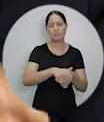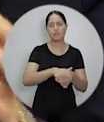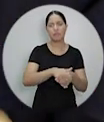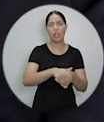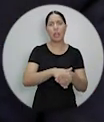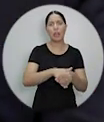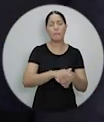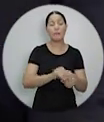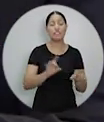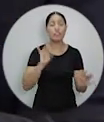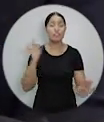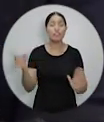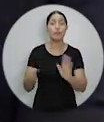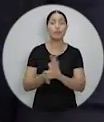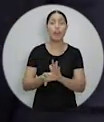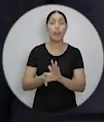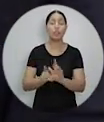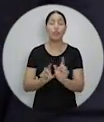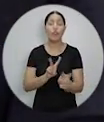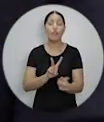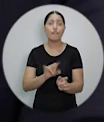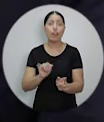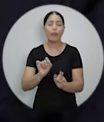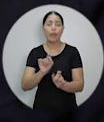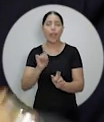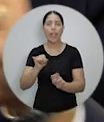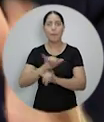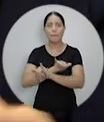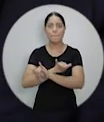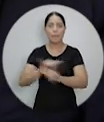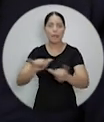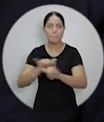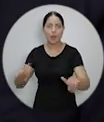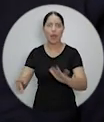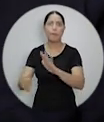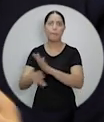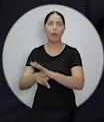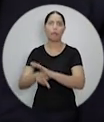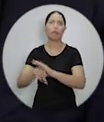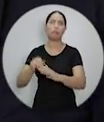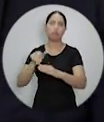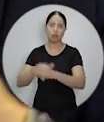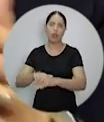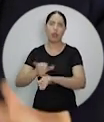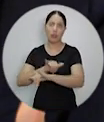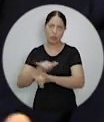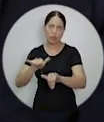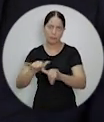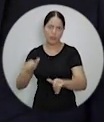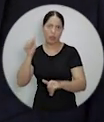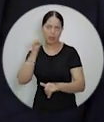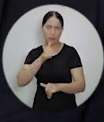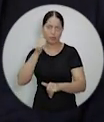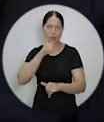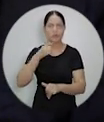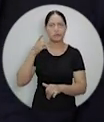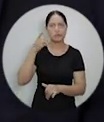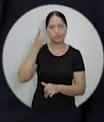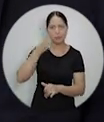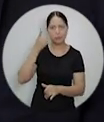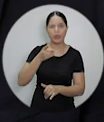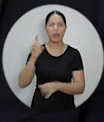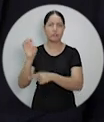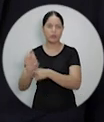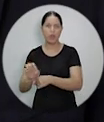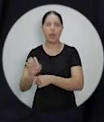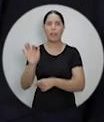para efetivamente levar as mulheres ao cargo de deputadas federais, estaduais, senadoras, governadoras. É uma discussão